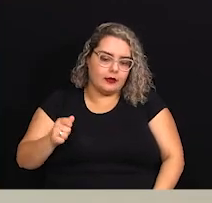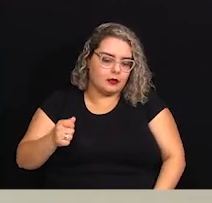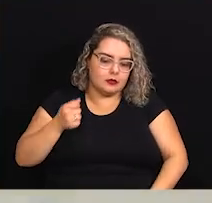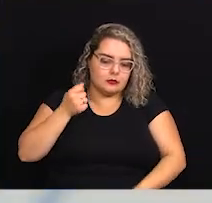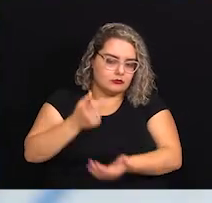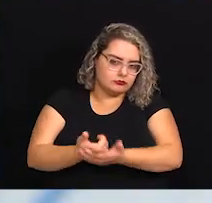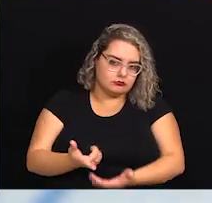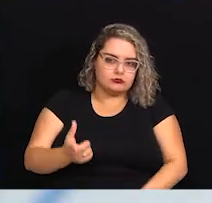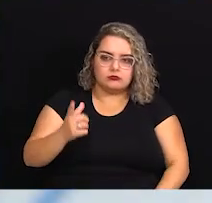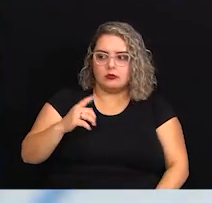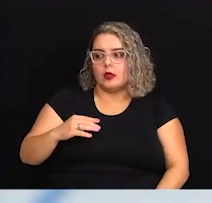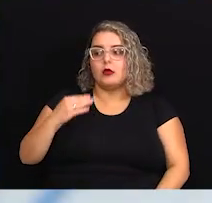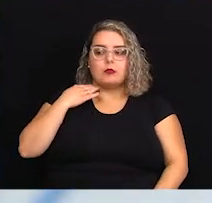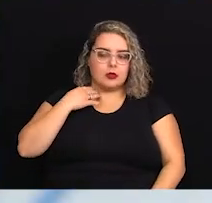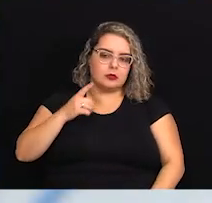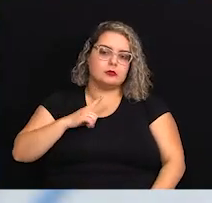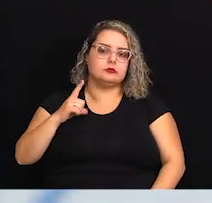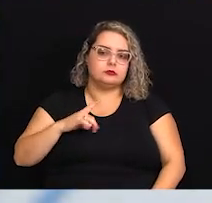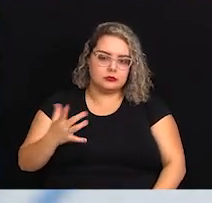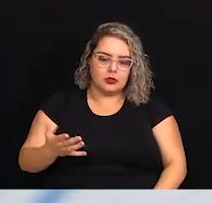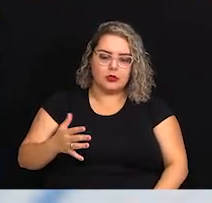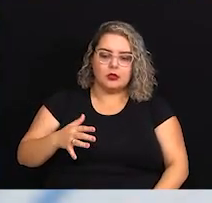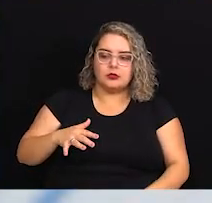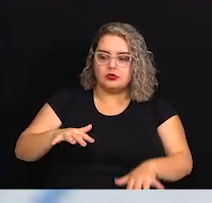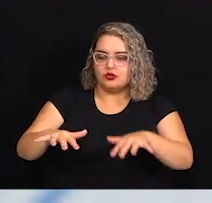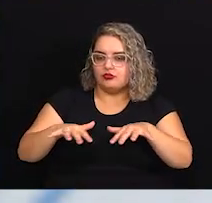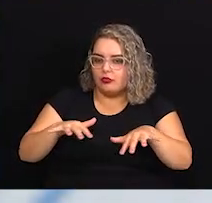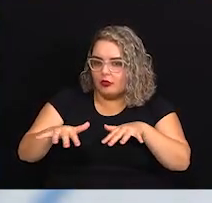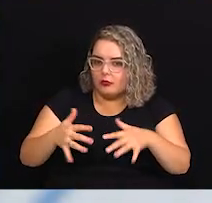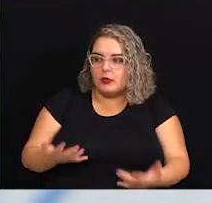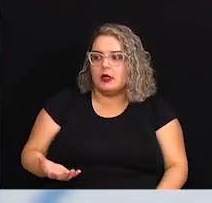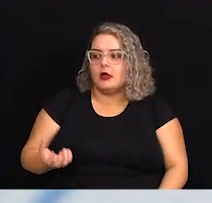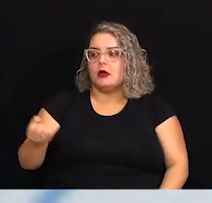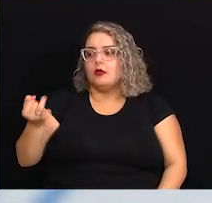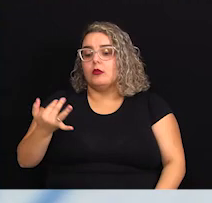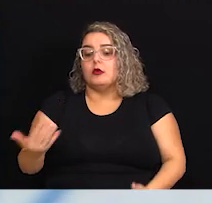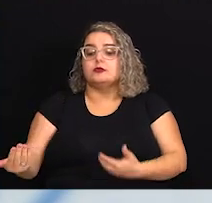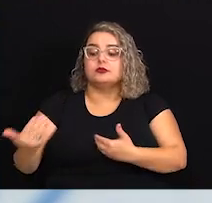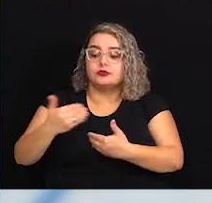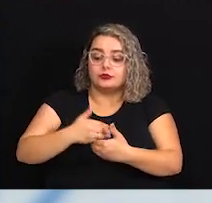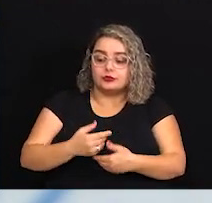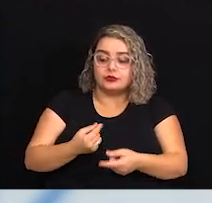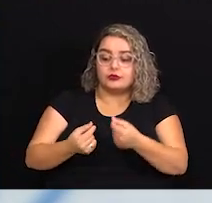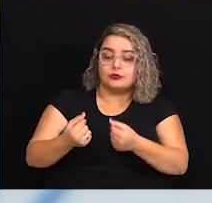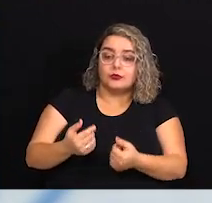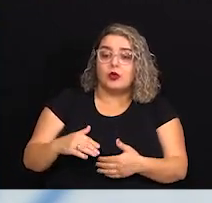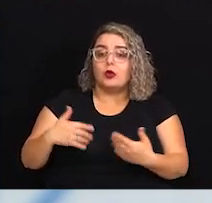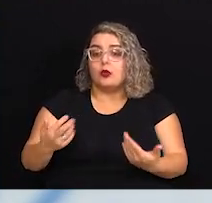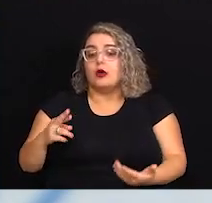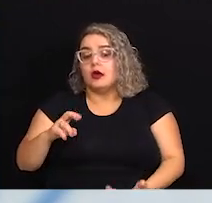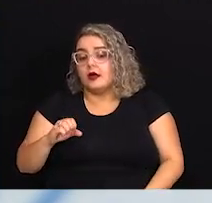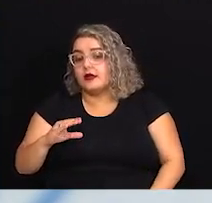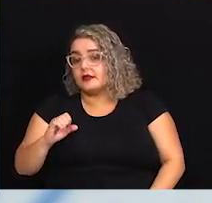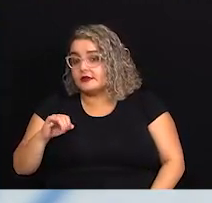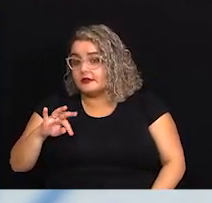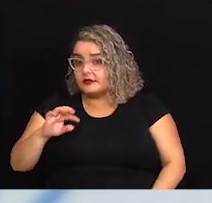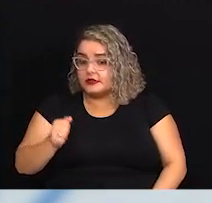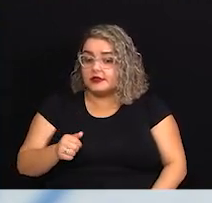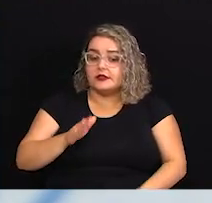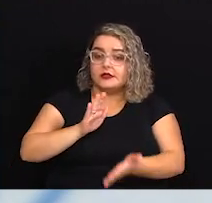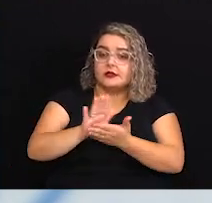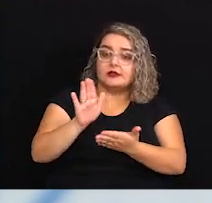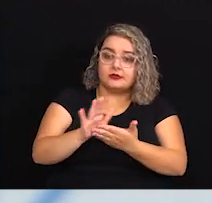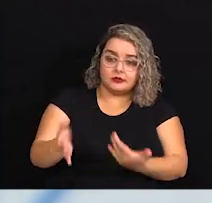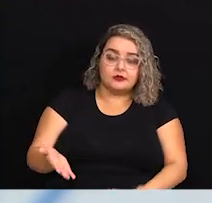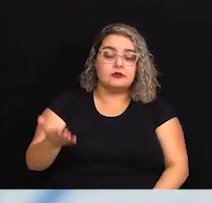por ter o histórico seu lá, né, de movimentação, de quanto entra de dinheiro, qual é a sua receita e até seus